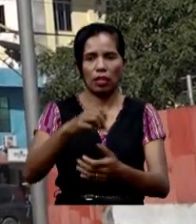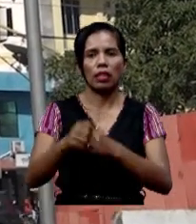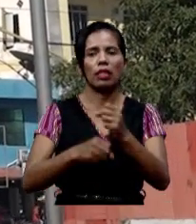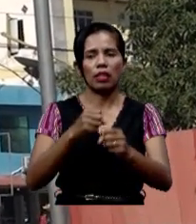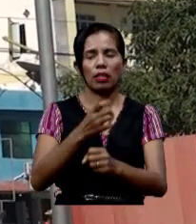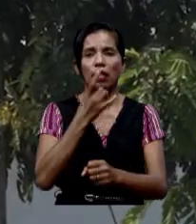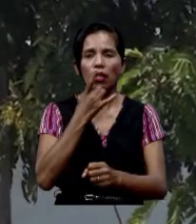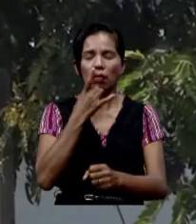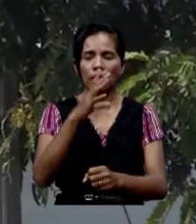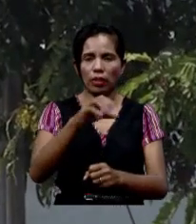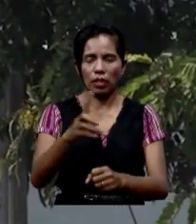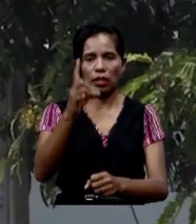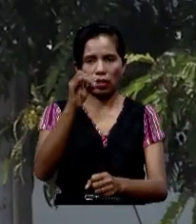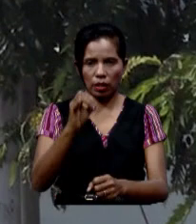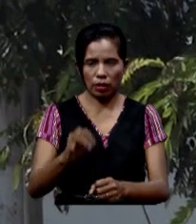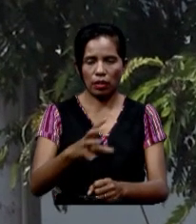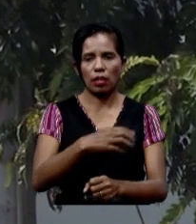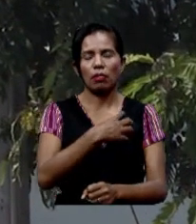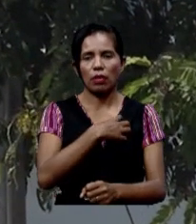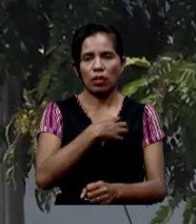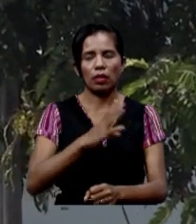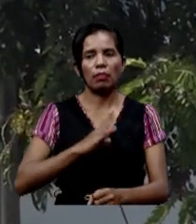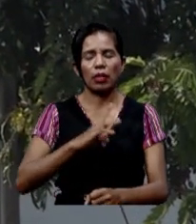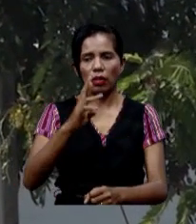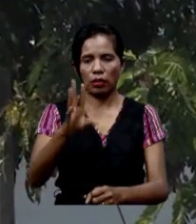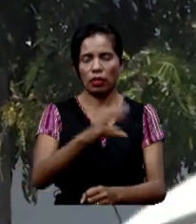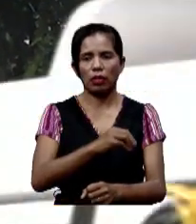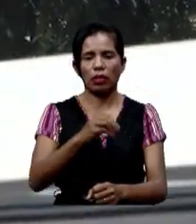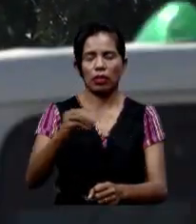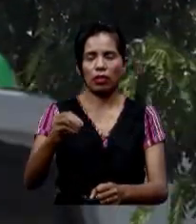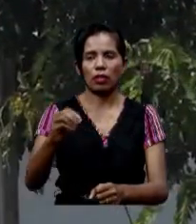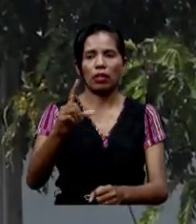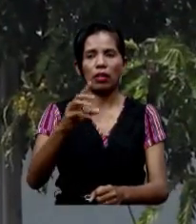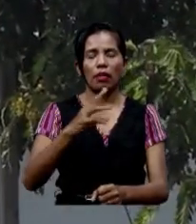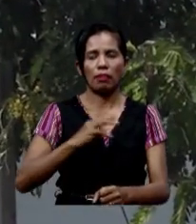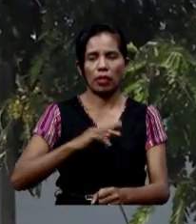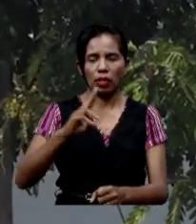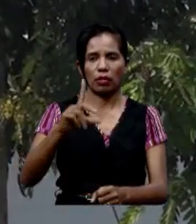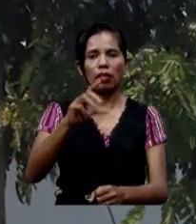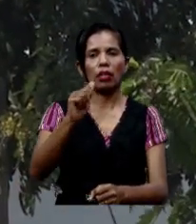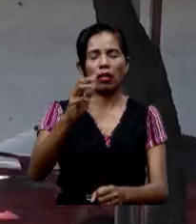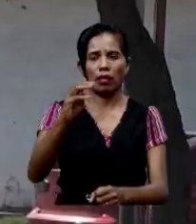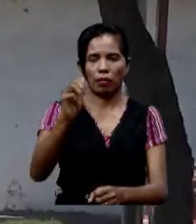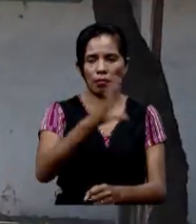dele, Hanessa e a polícia esta São Becora, rotunda Francisco Xavier Mercado Lama, no